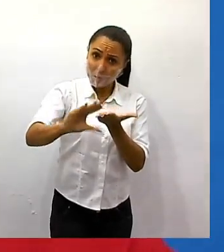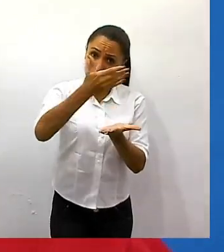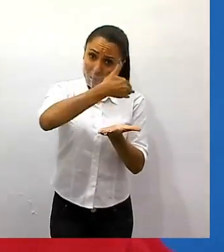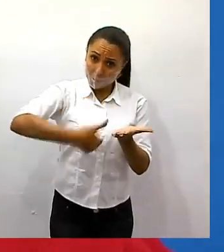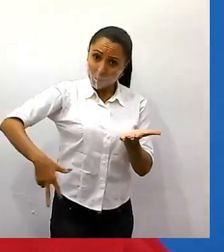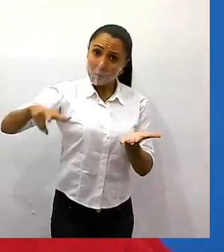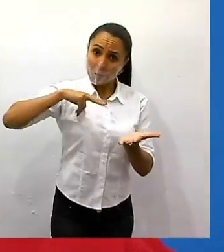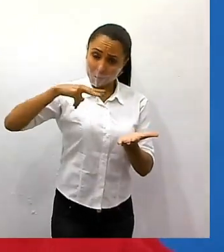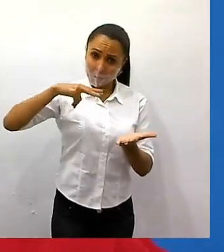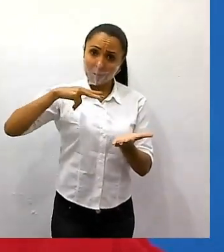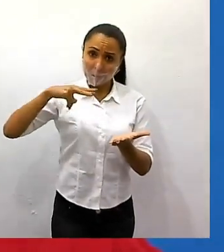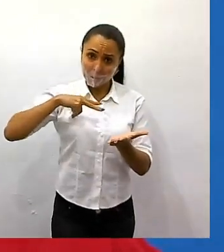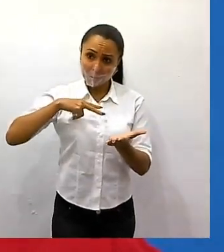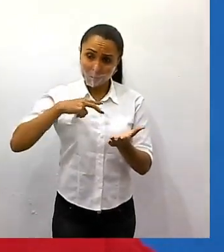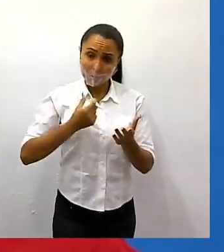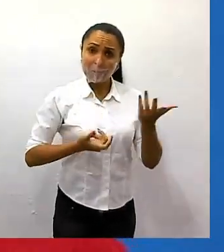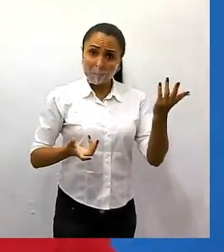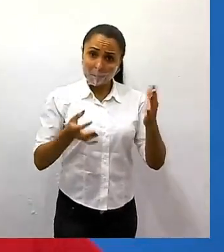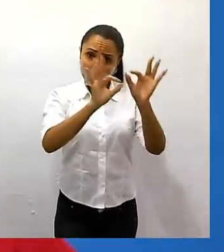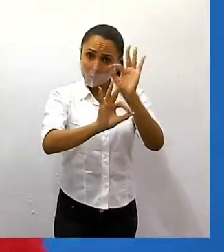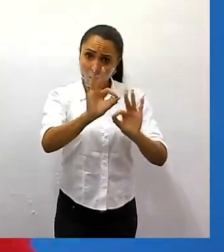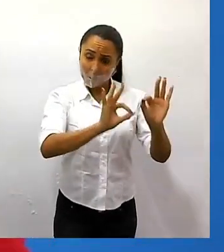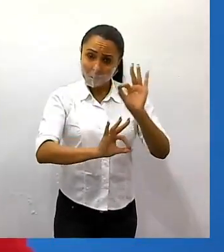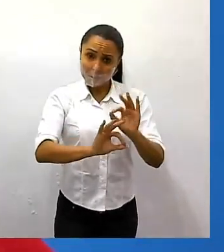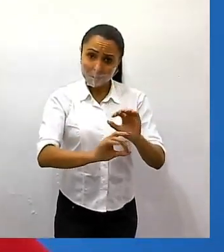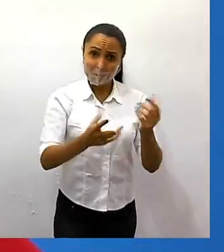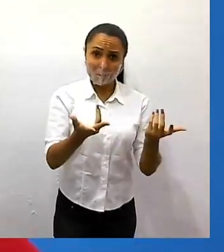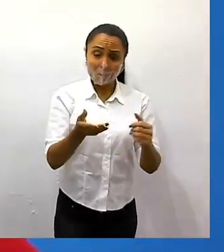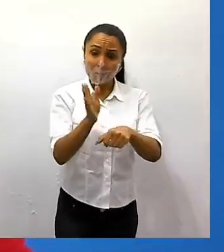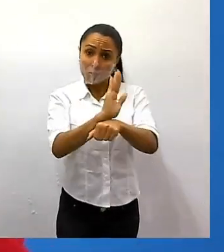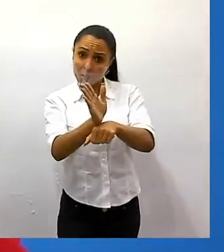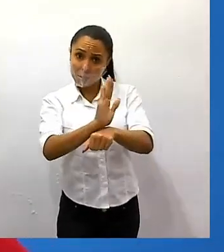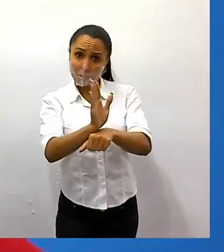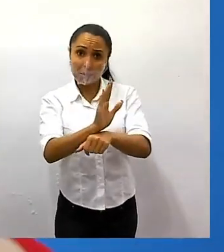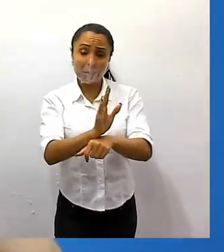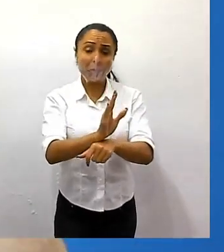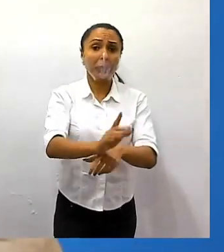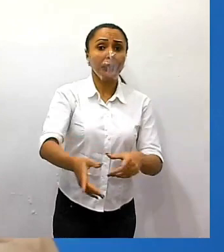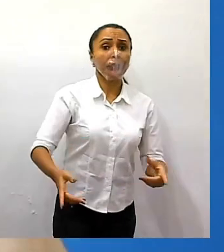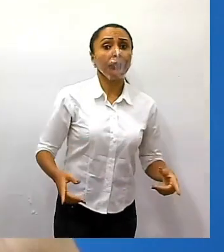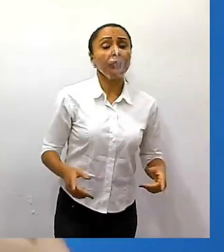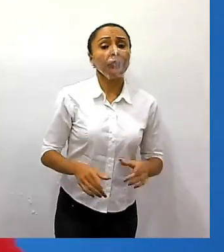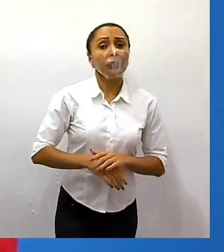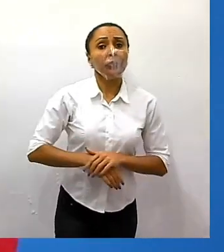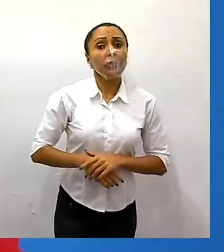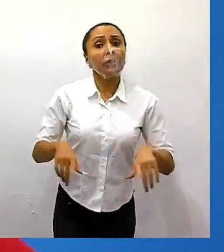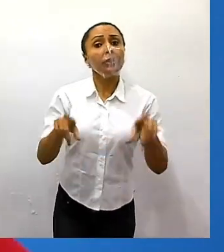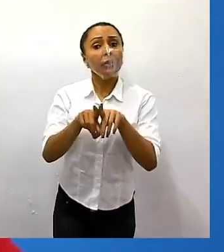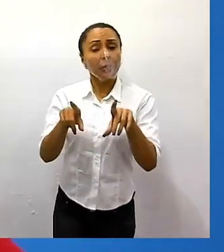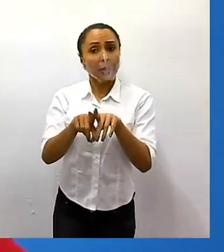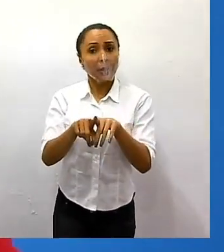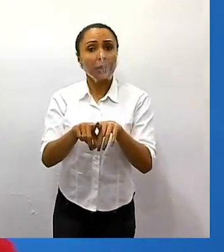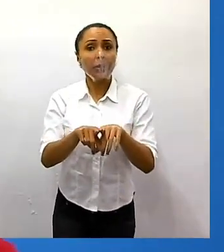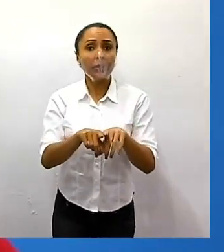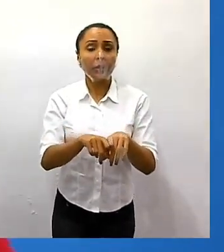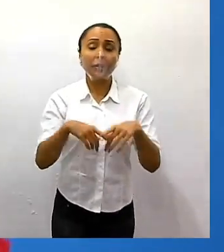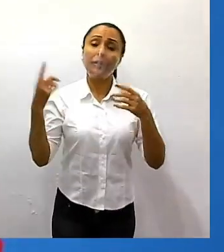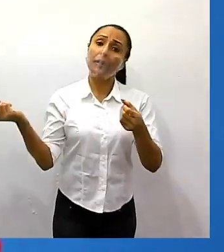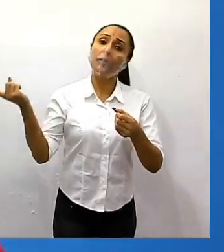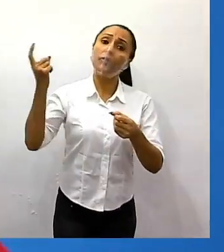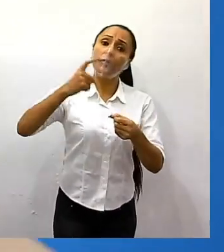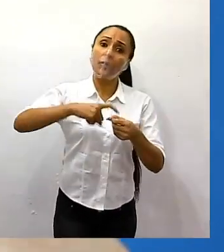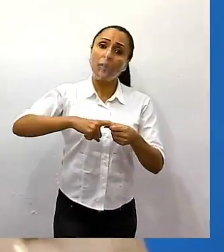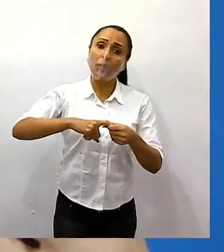e privados nas produções cinematográficas, como a questão também da